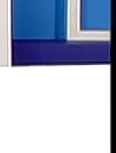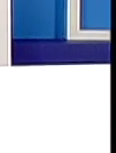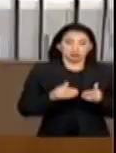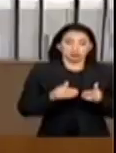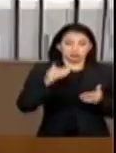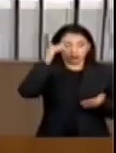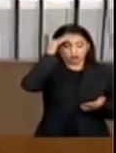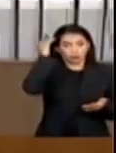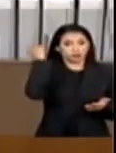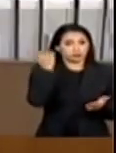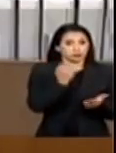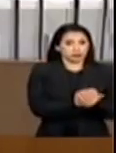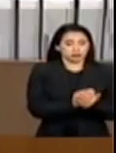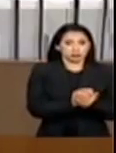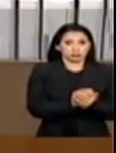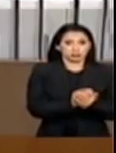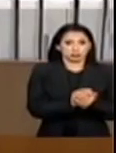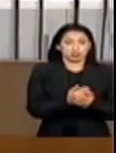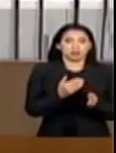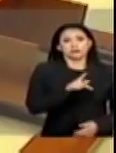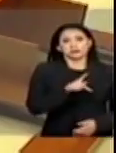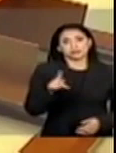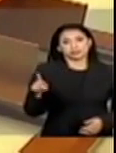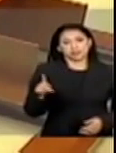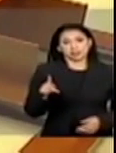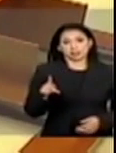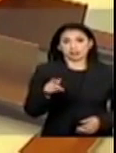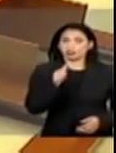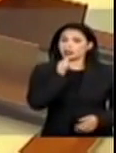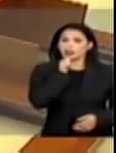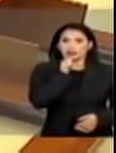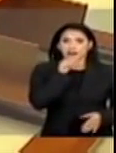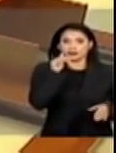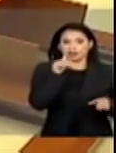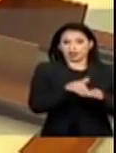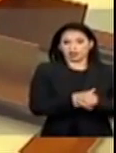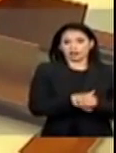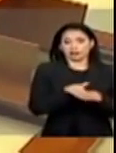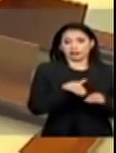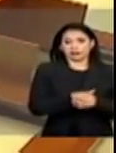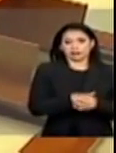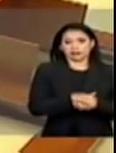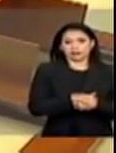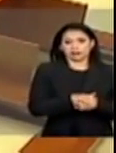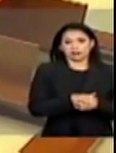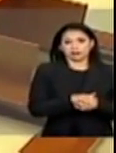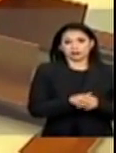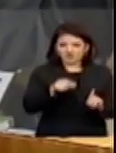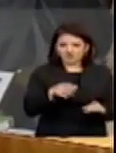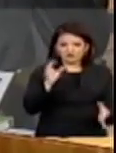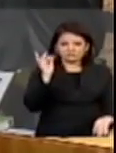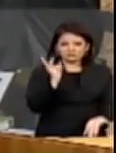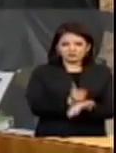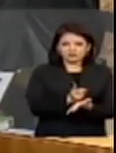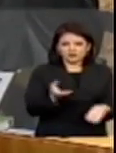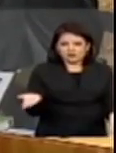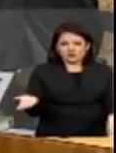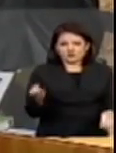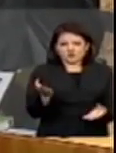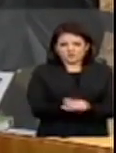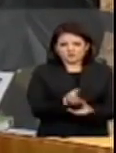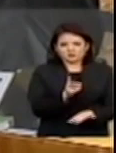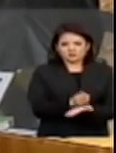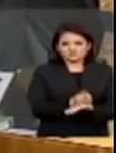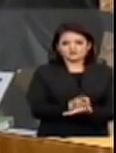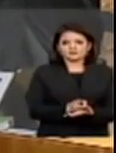lava-jato o caso julgado pela suprema corte é um recurso de março de almeida ferreira e gerente da petrobras a defesa